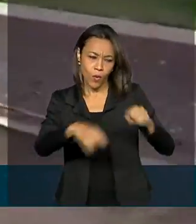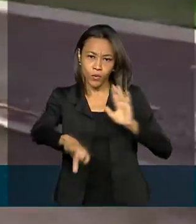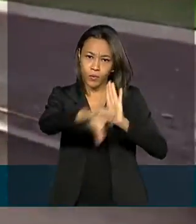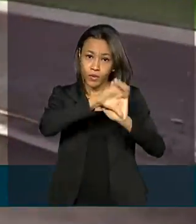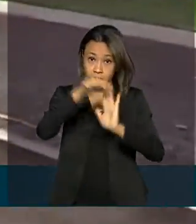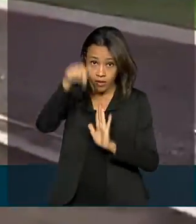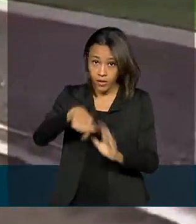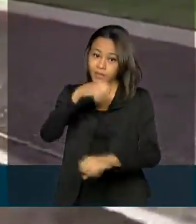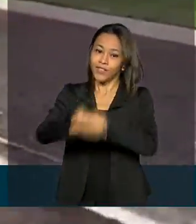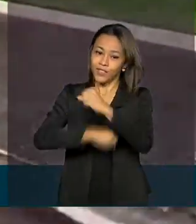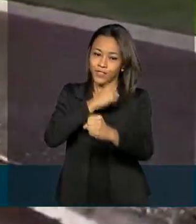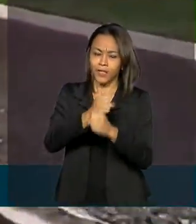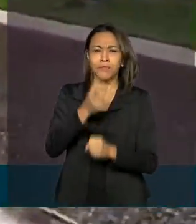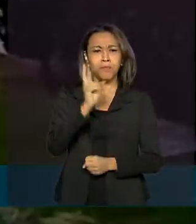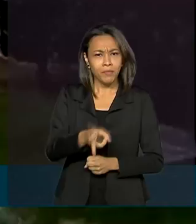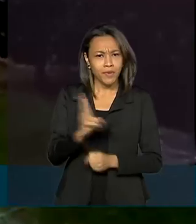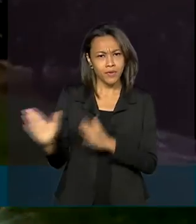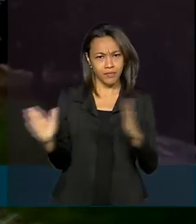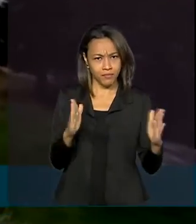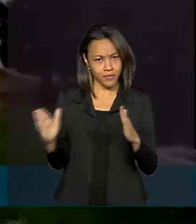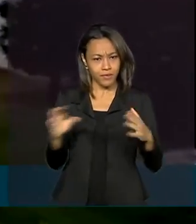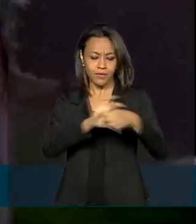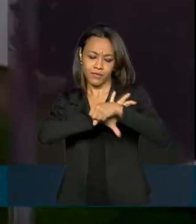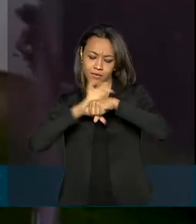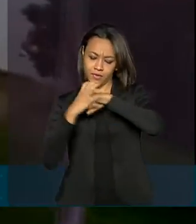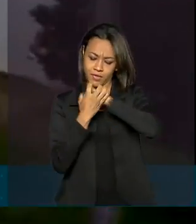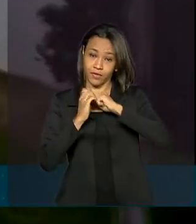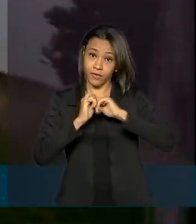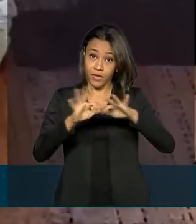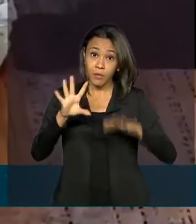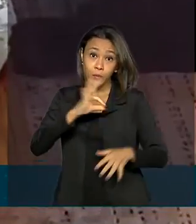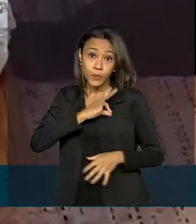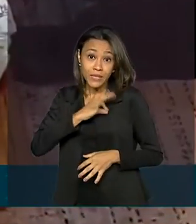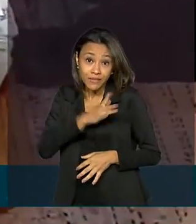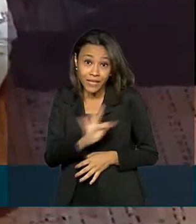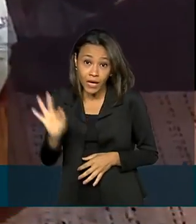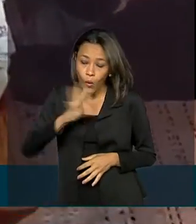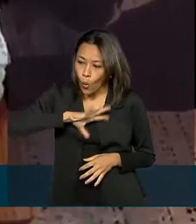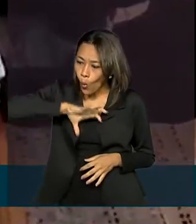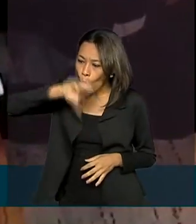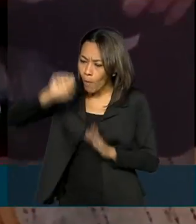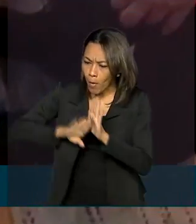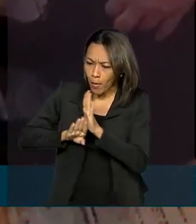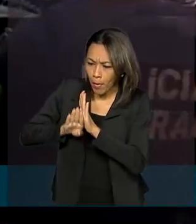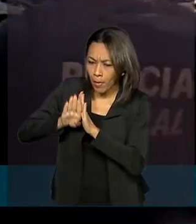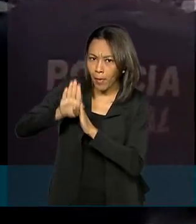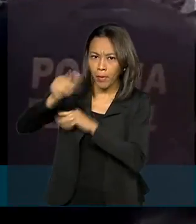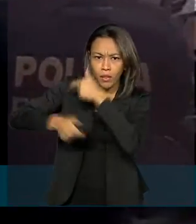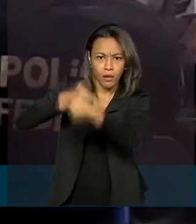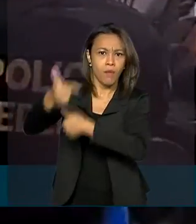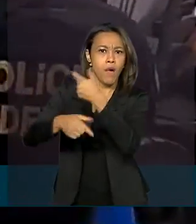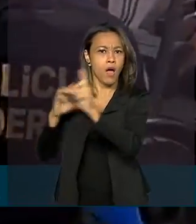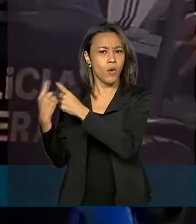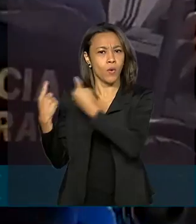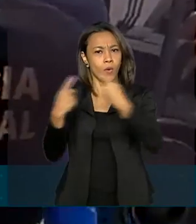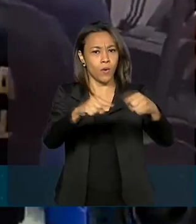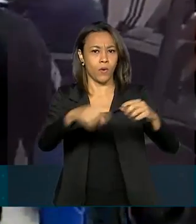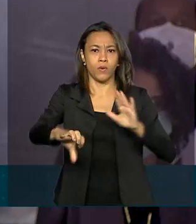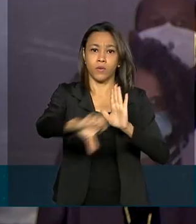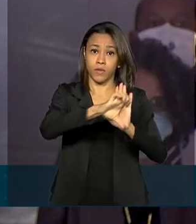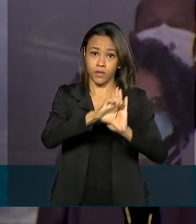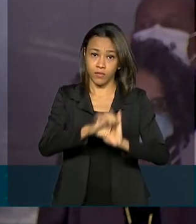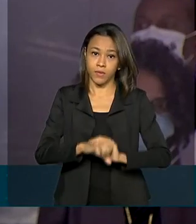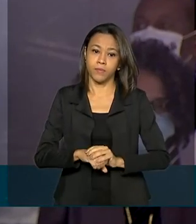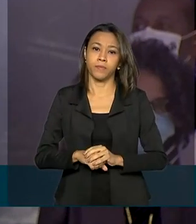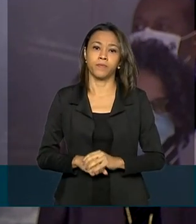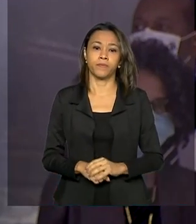Este ano, mesmo durante a pandemia do coronavírus, a Polícia Federal bateu recordes de operações contra o crime organizado.